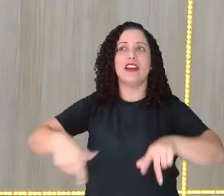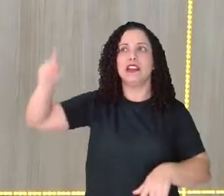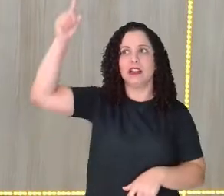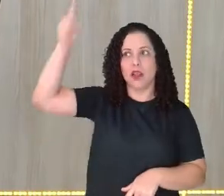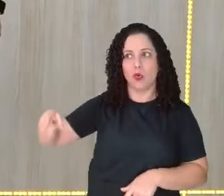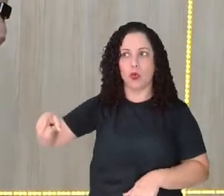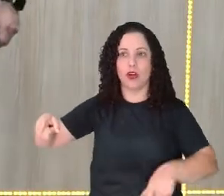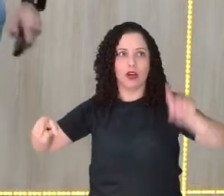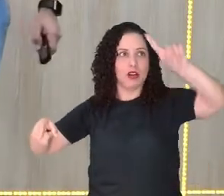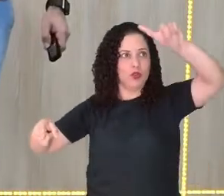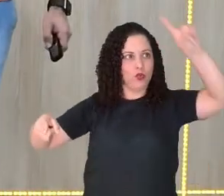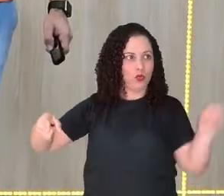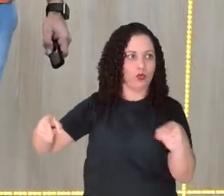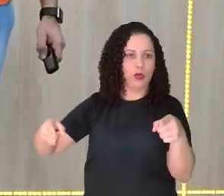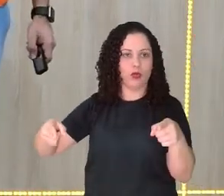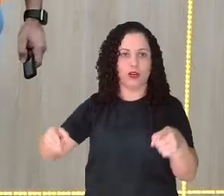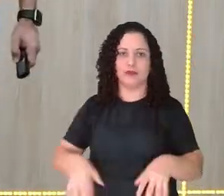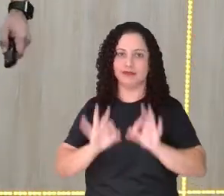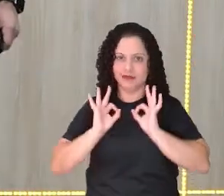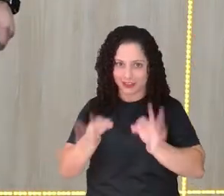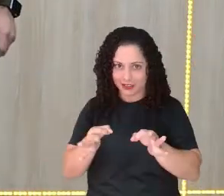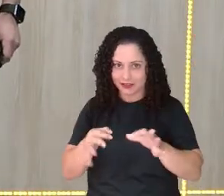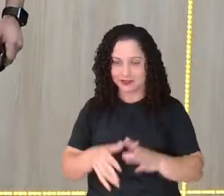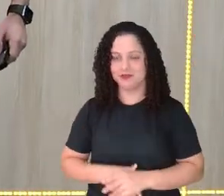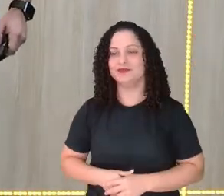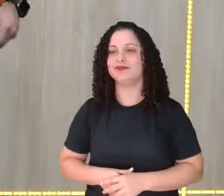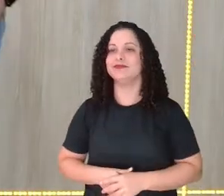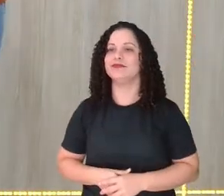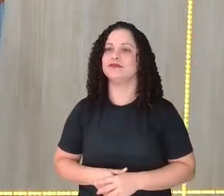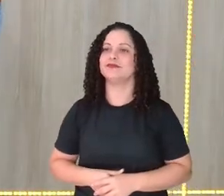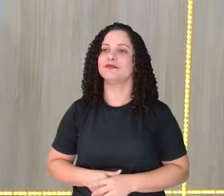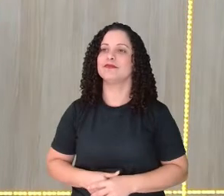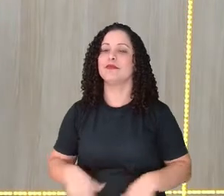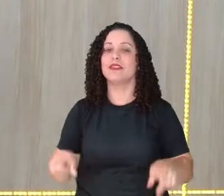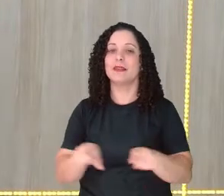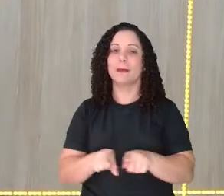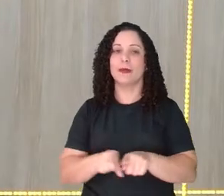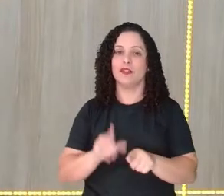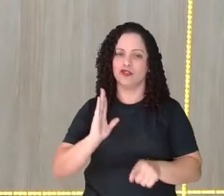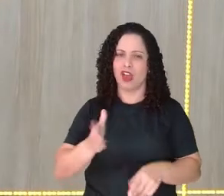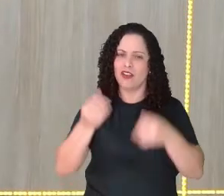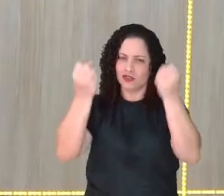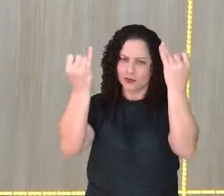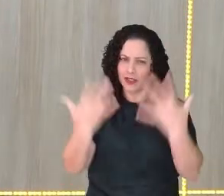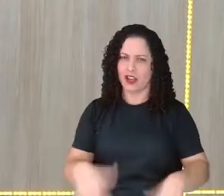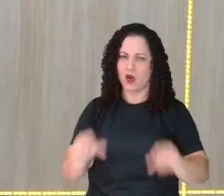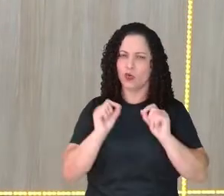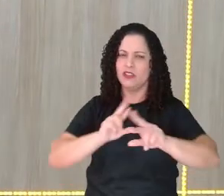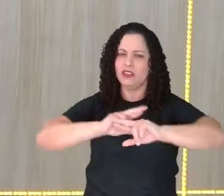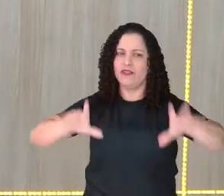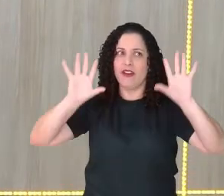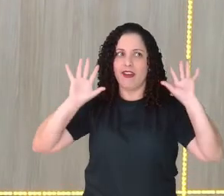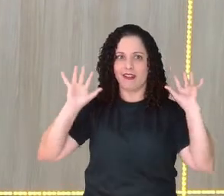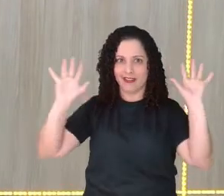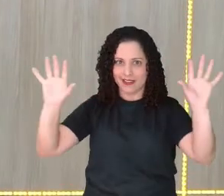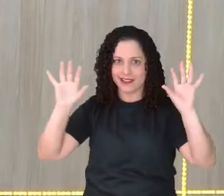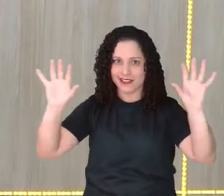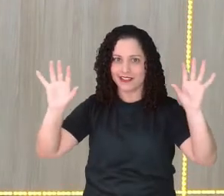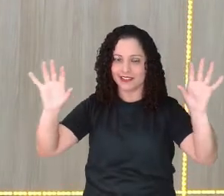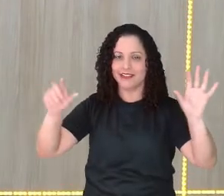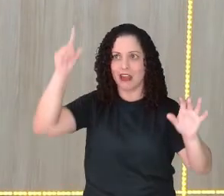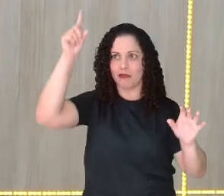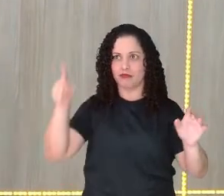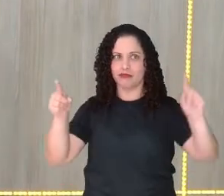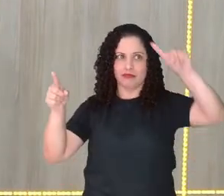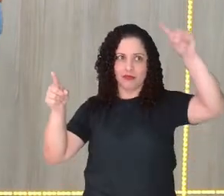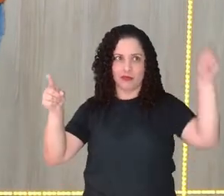uma linha não poligonal, beleza? Depois da definição aí de linhas poligonais e linhas não poligonais, a gente